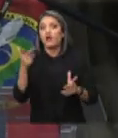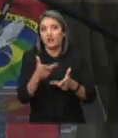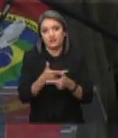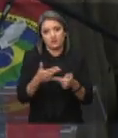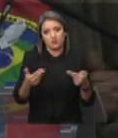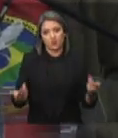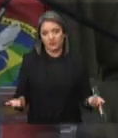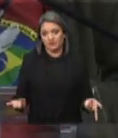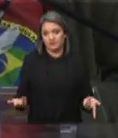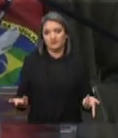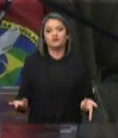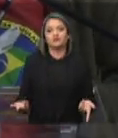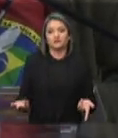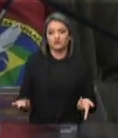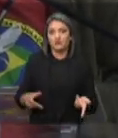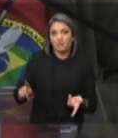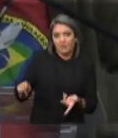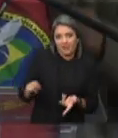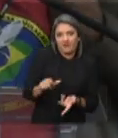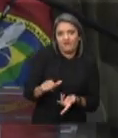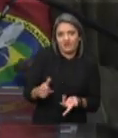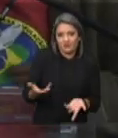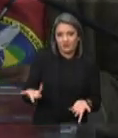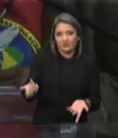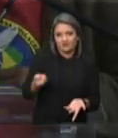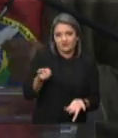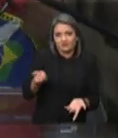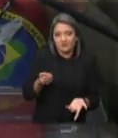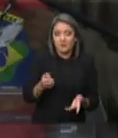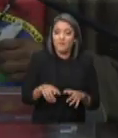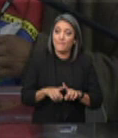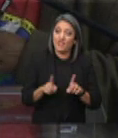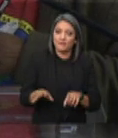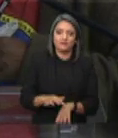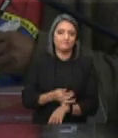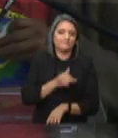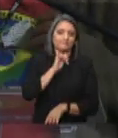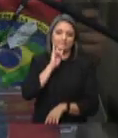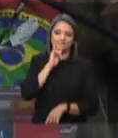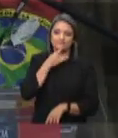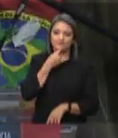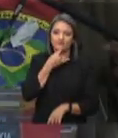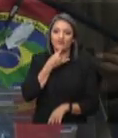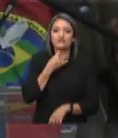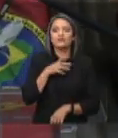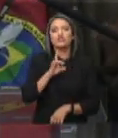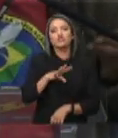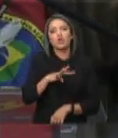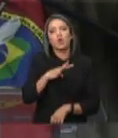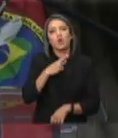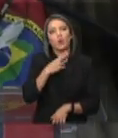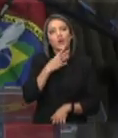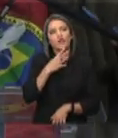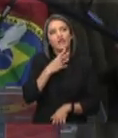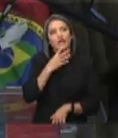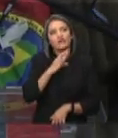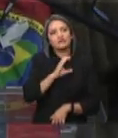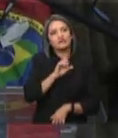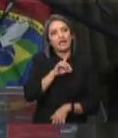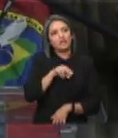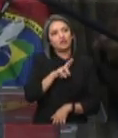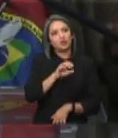de exercício de benefício entendeu infelizmente só com essa só é reconhecido por causa de um único